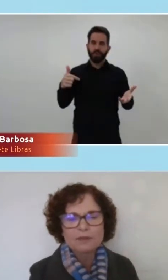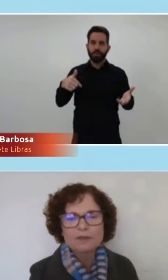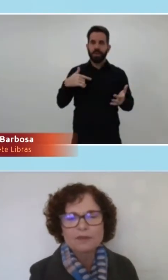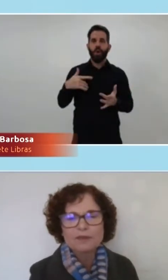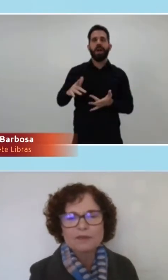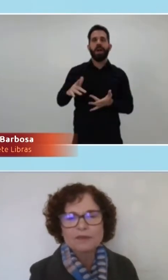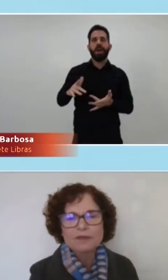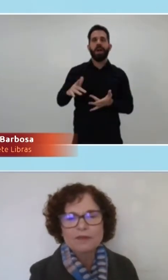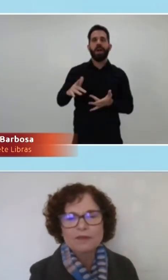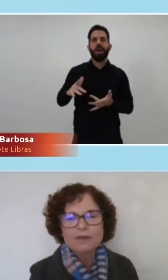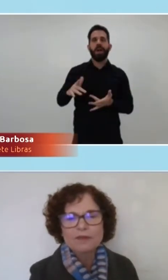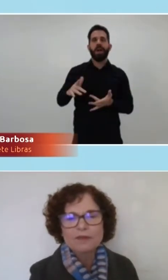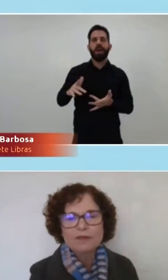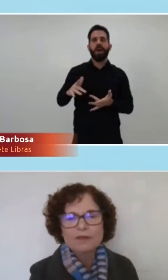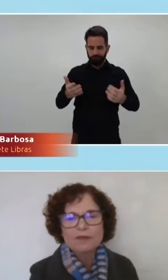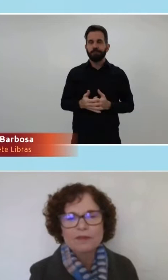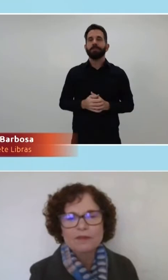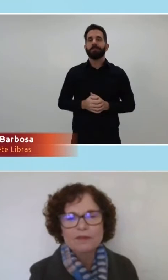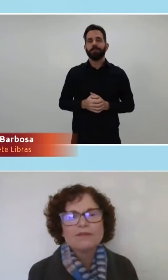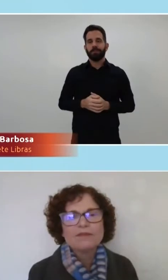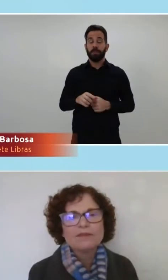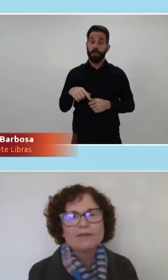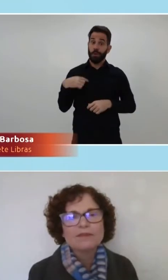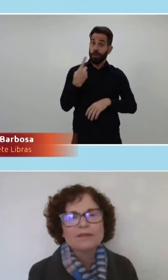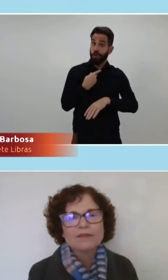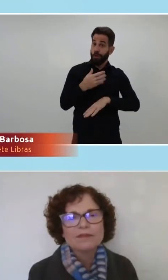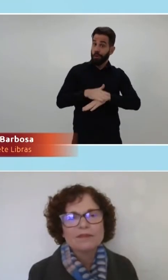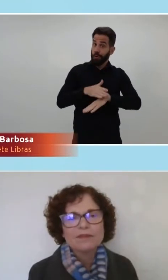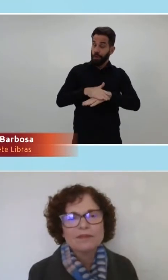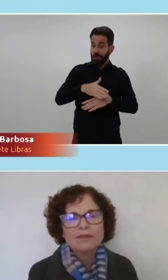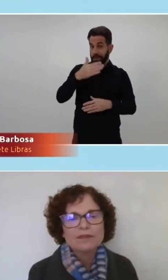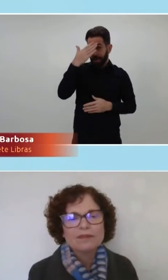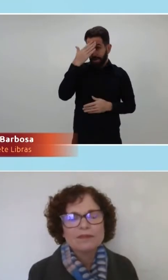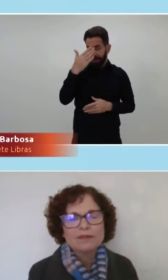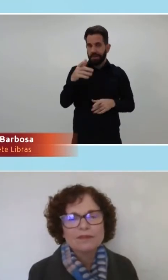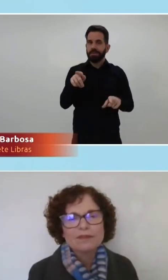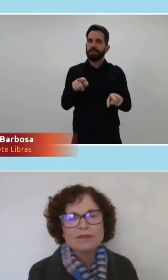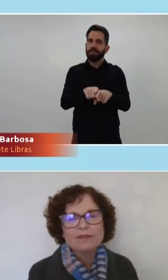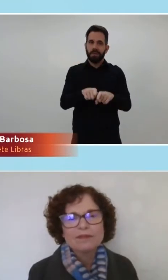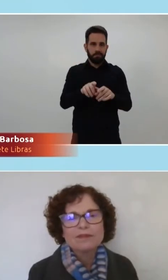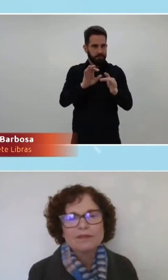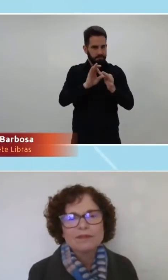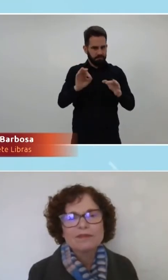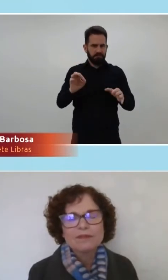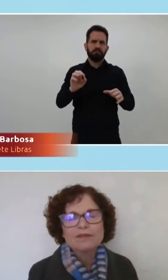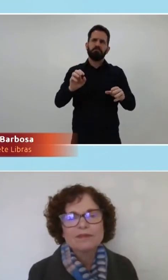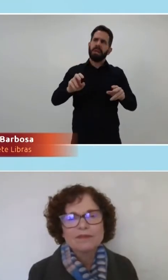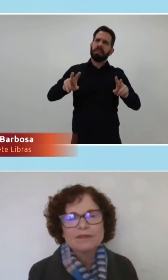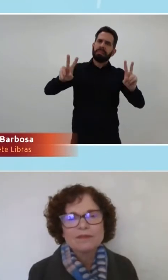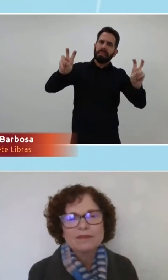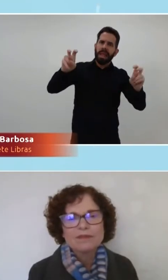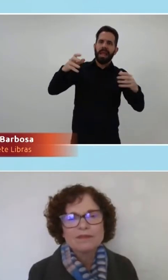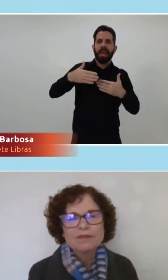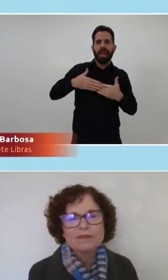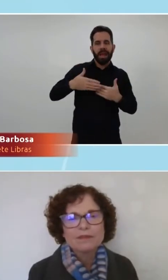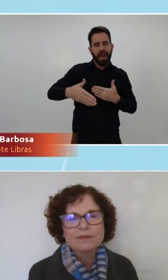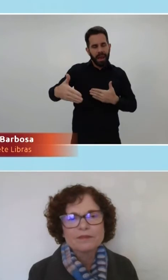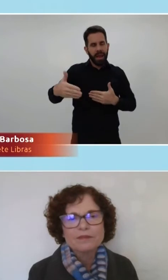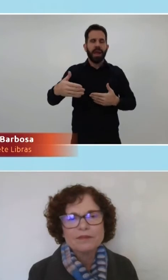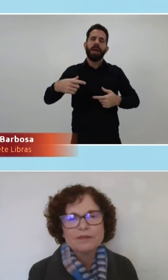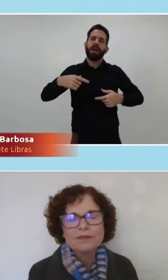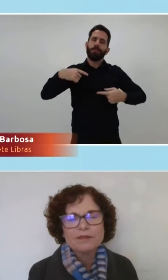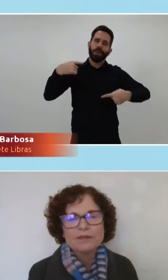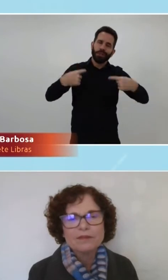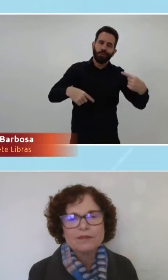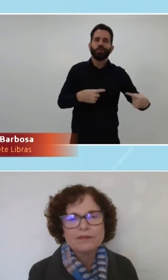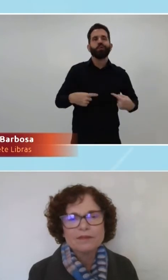vocês. A gente aqui agradece, Márcia, e estamos também à disposição para discutir novas temáticas e continuar falando desse